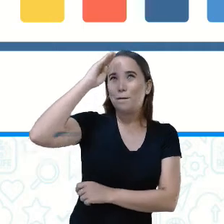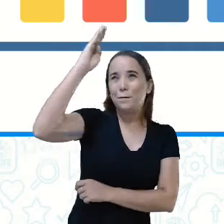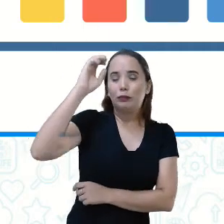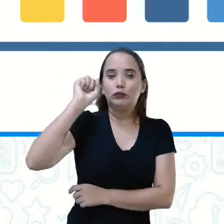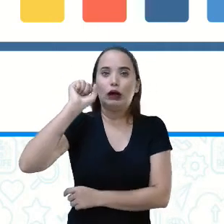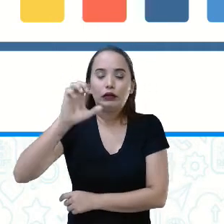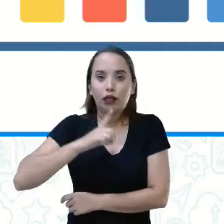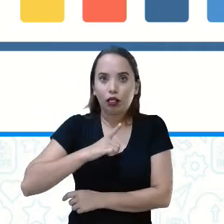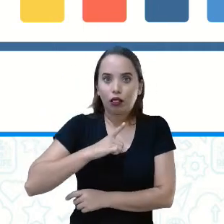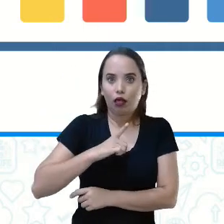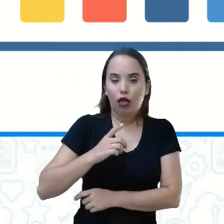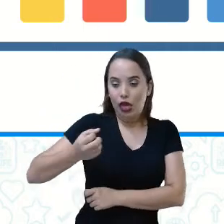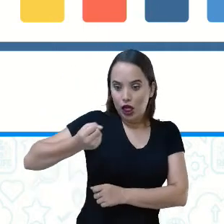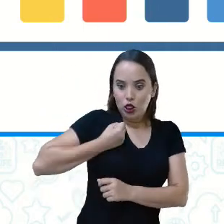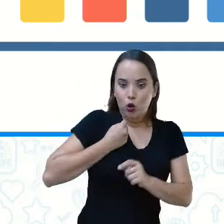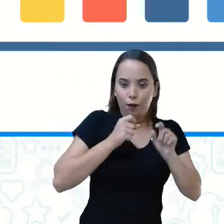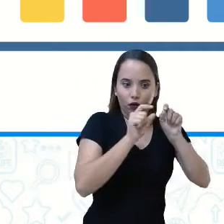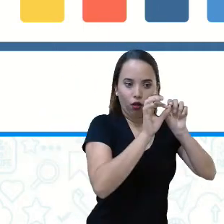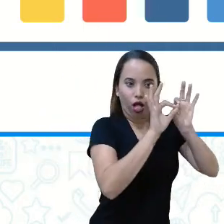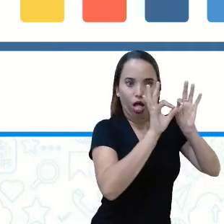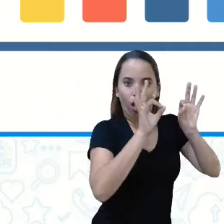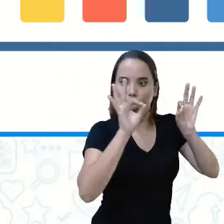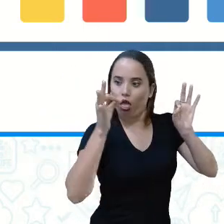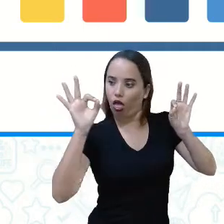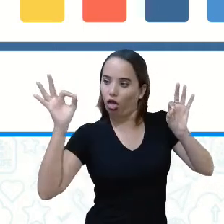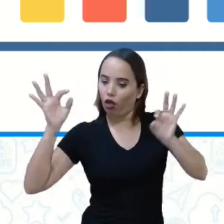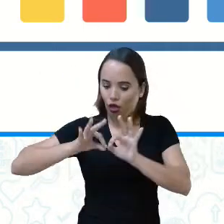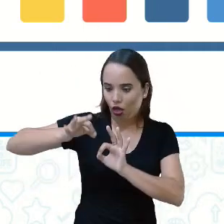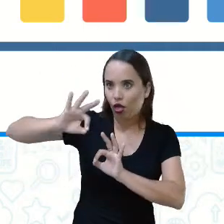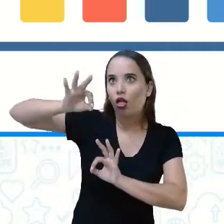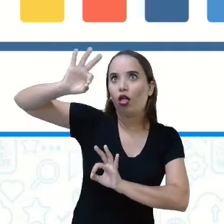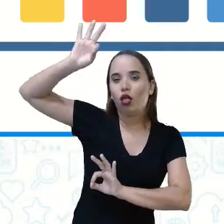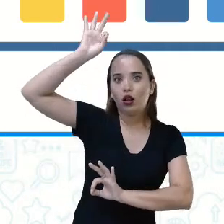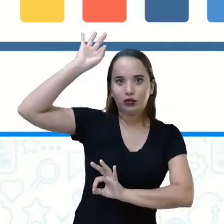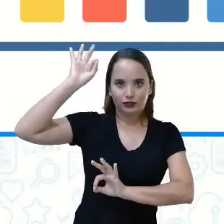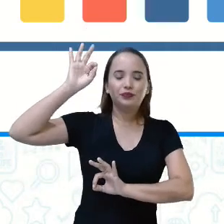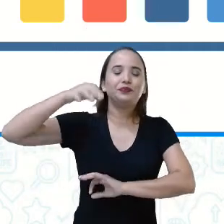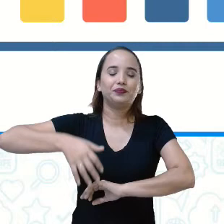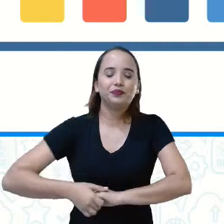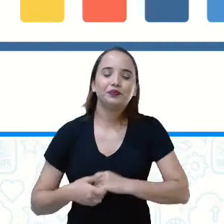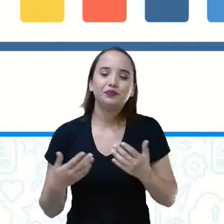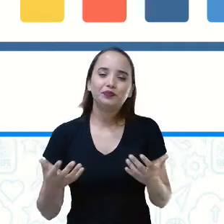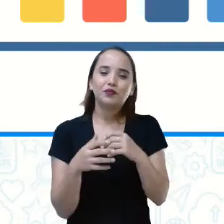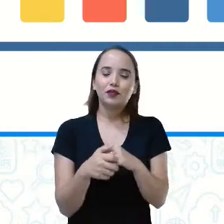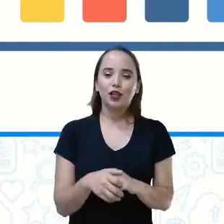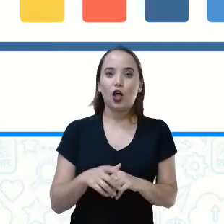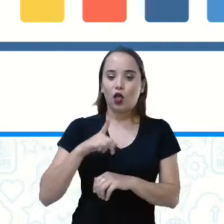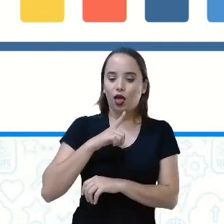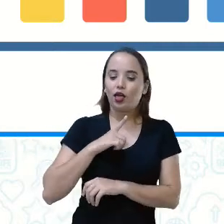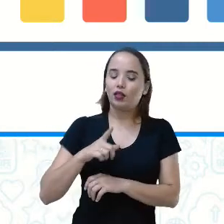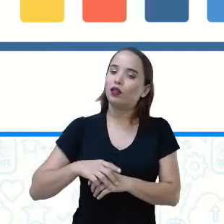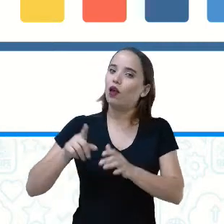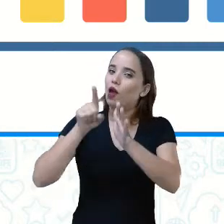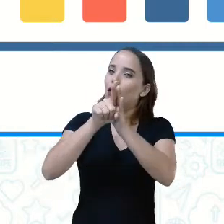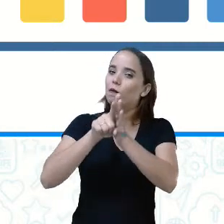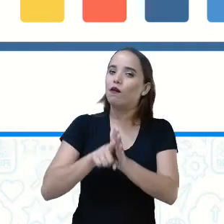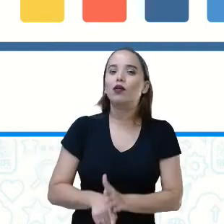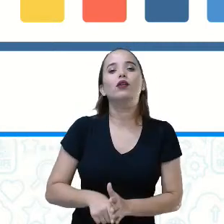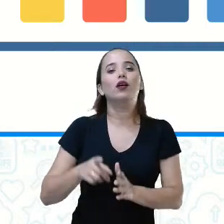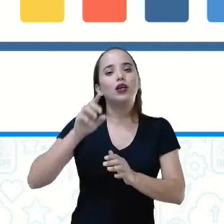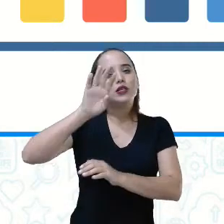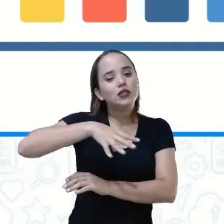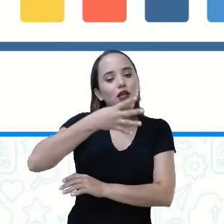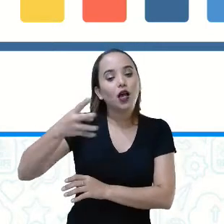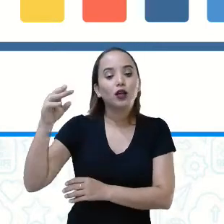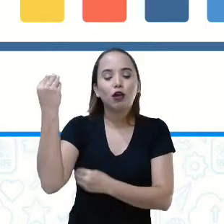os números são consideravelmente grandes. Então a gente tem dados, nós temos pesquisas que são colocadas em tabelas, que